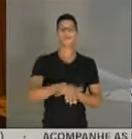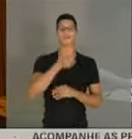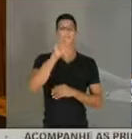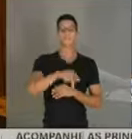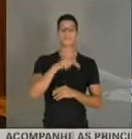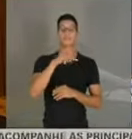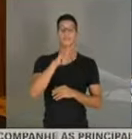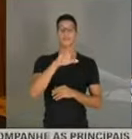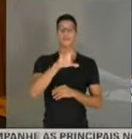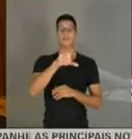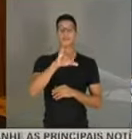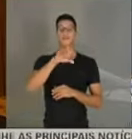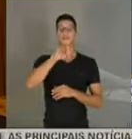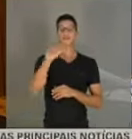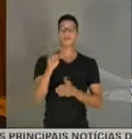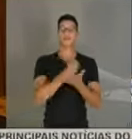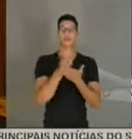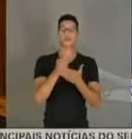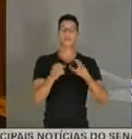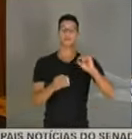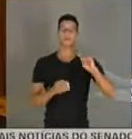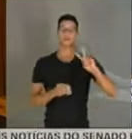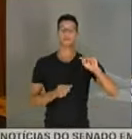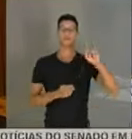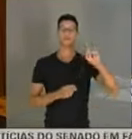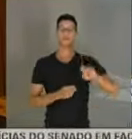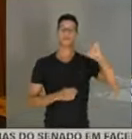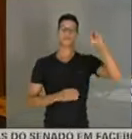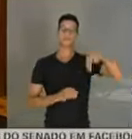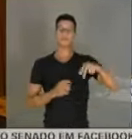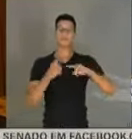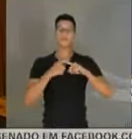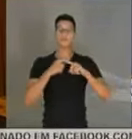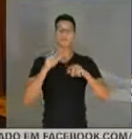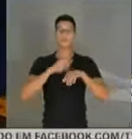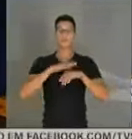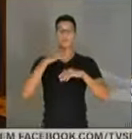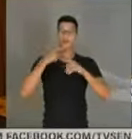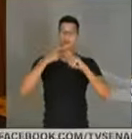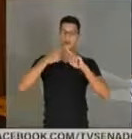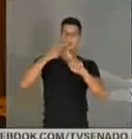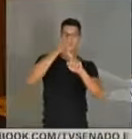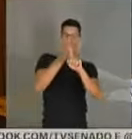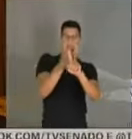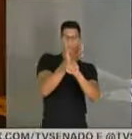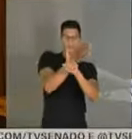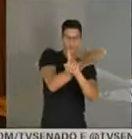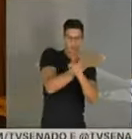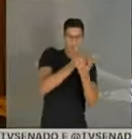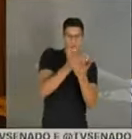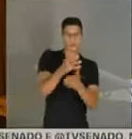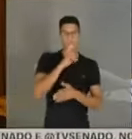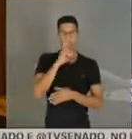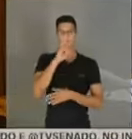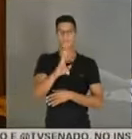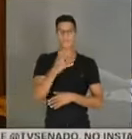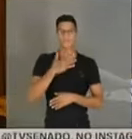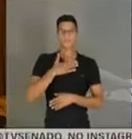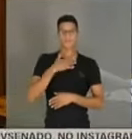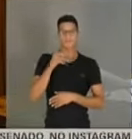Precisa agora no contrato da Covaxin. Porque, então, fazendo também um processo inverso, começando pela resposta, a meu